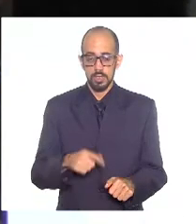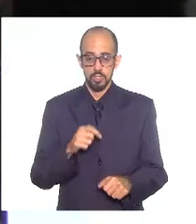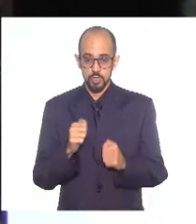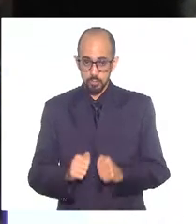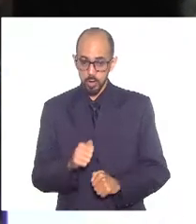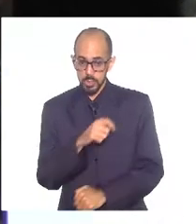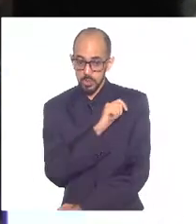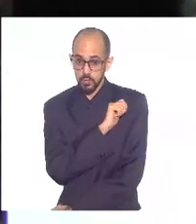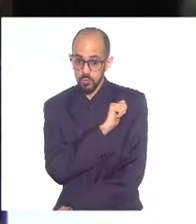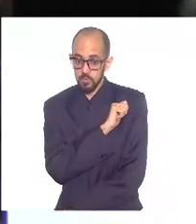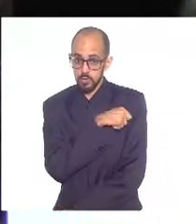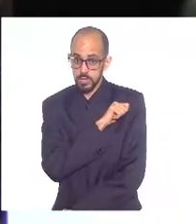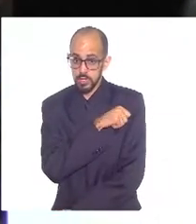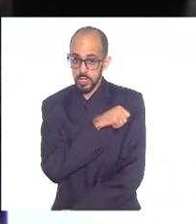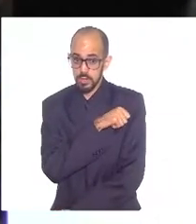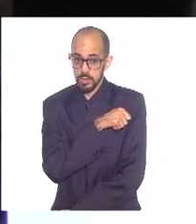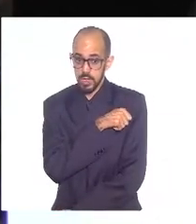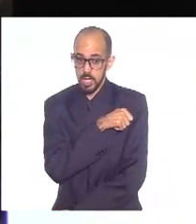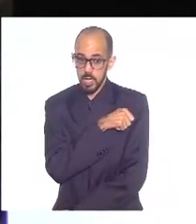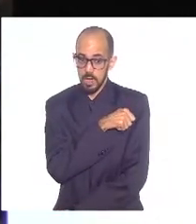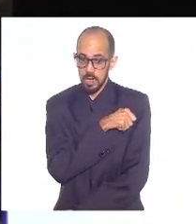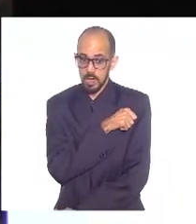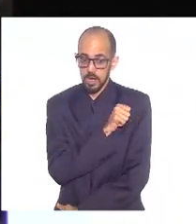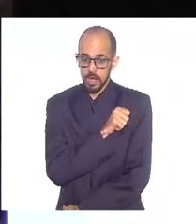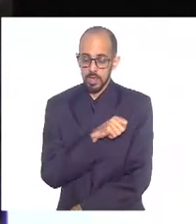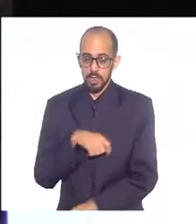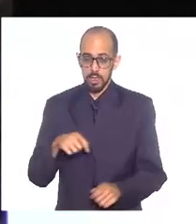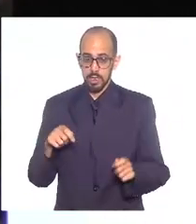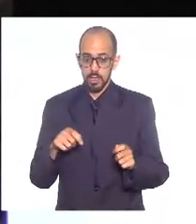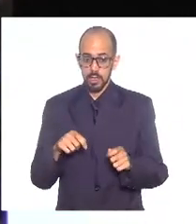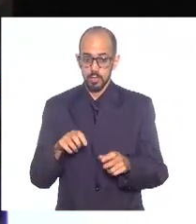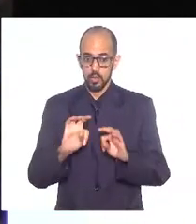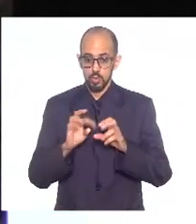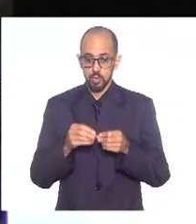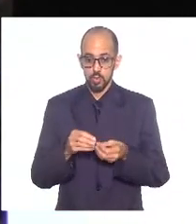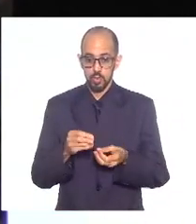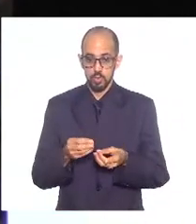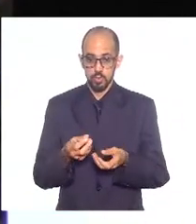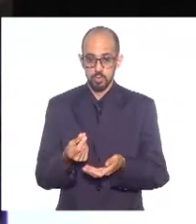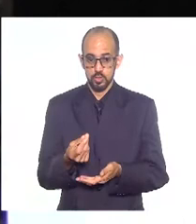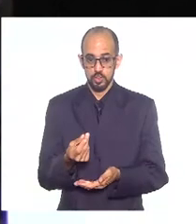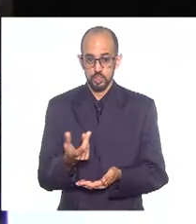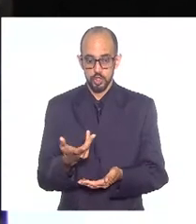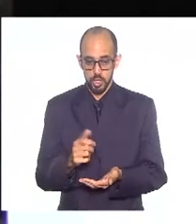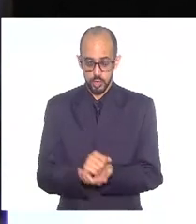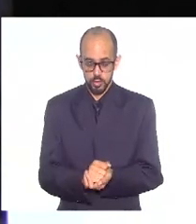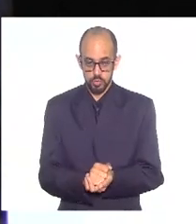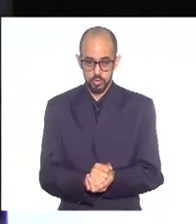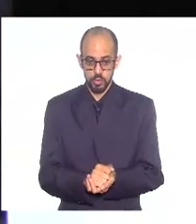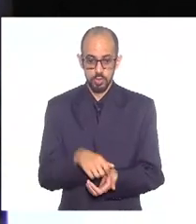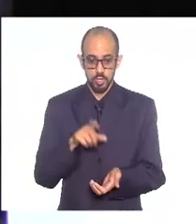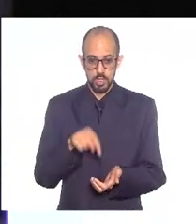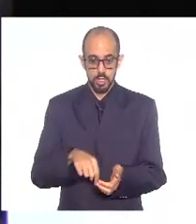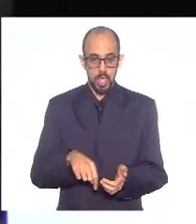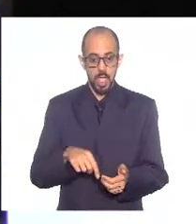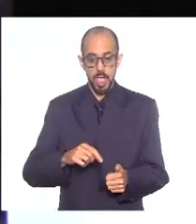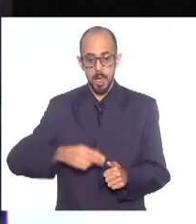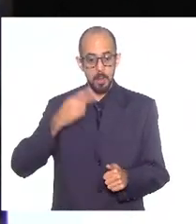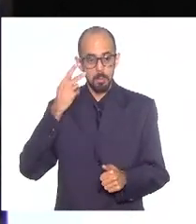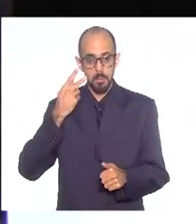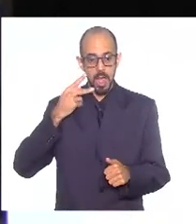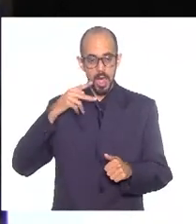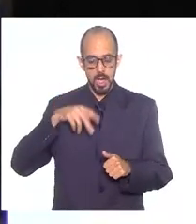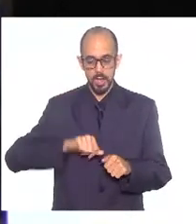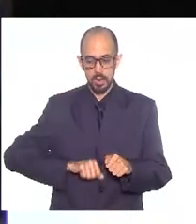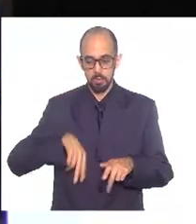fiscalizar os recursos que são ao fim dos cidadãos do Estado do Rio de Janeiro, do